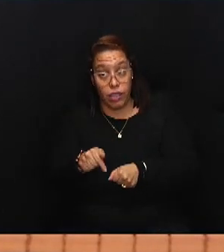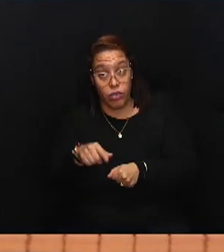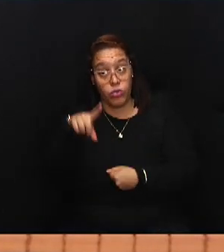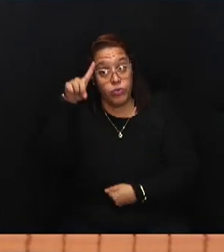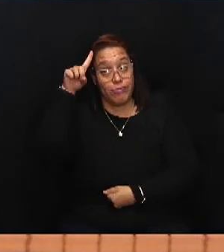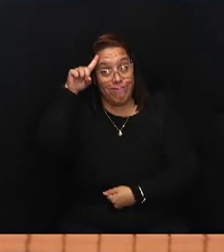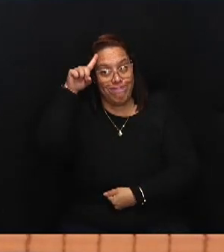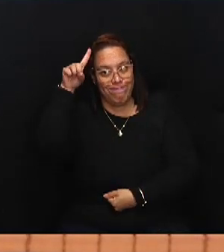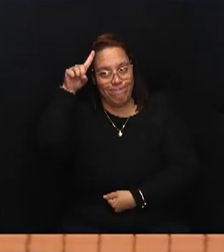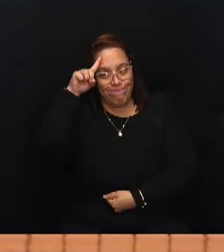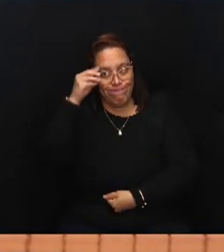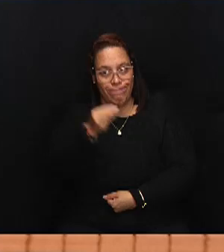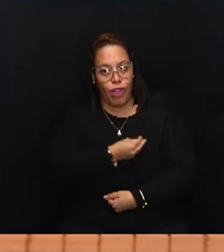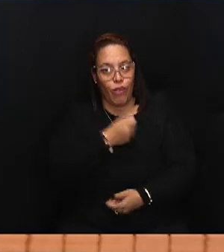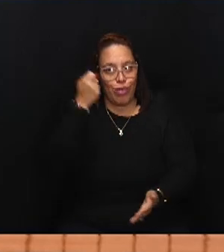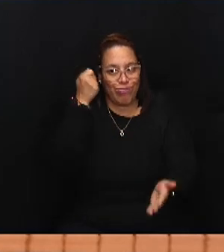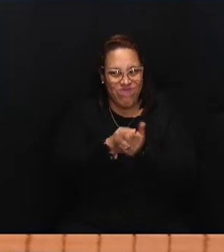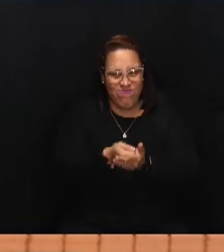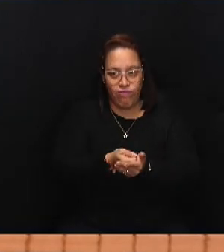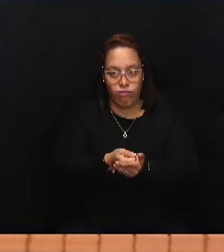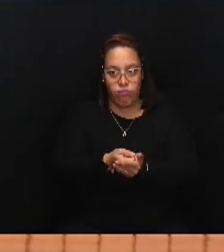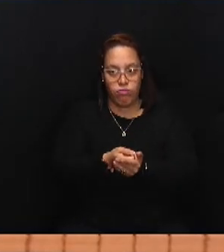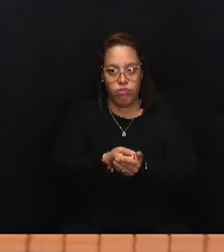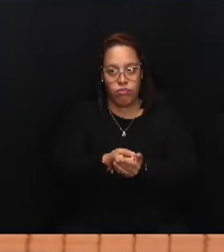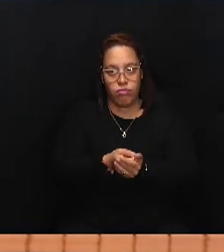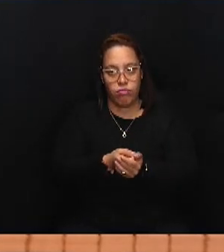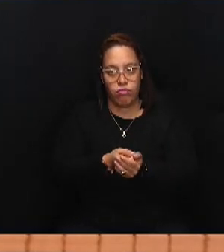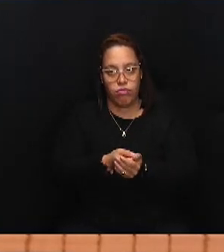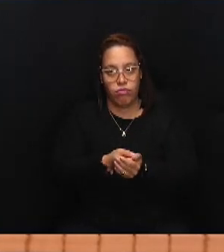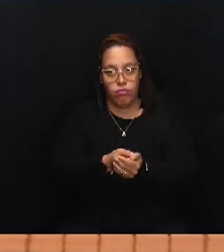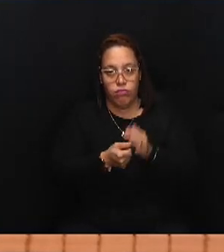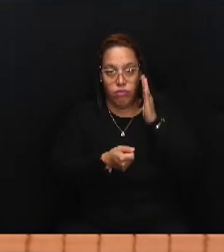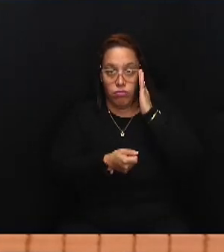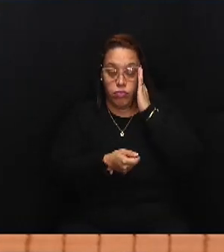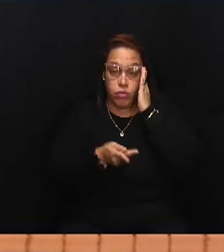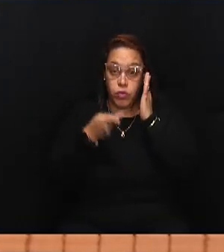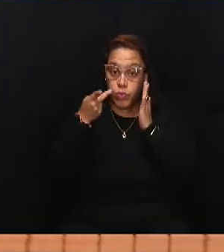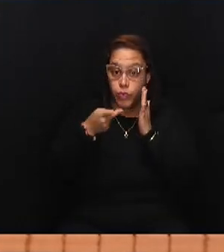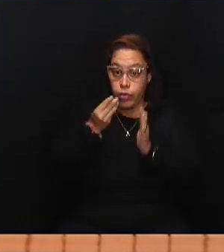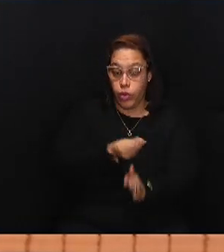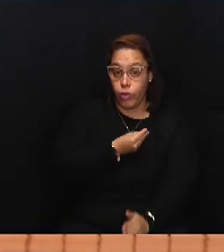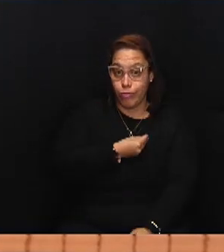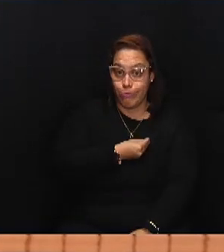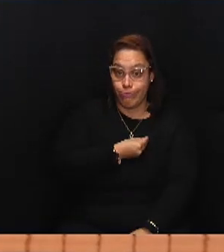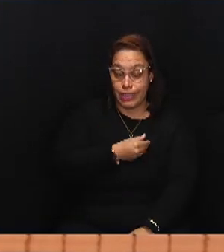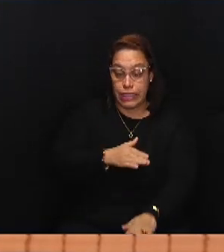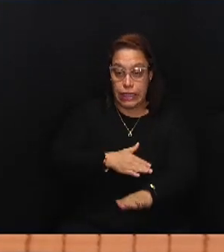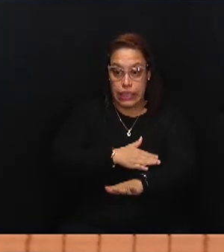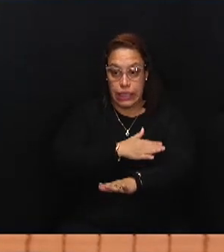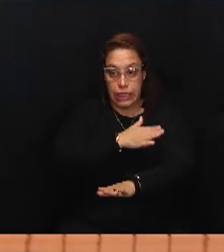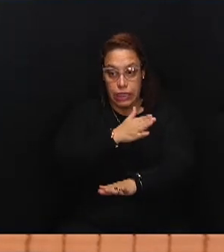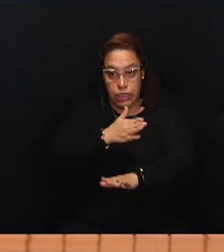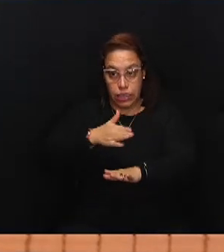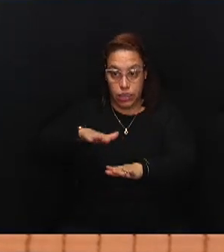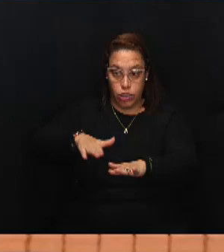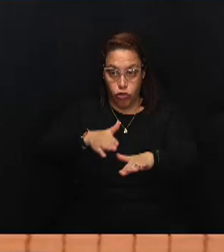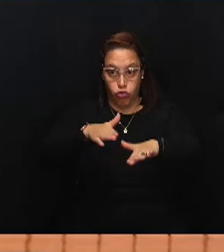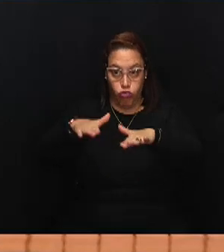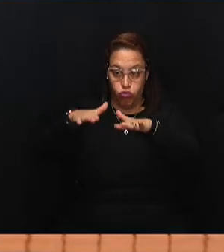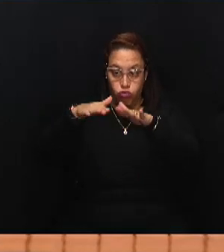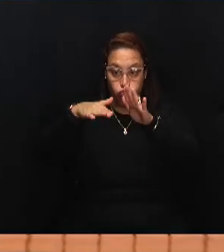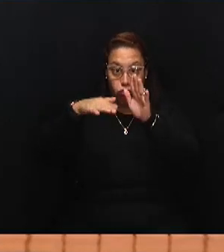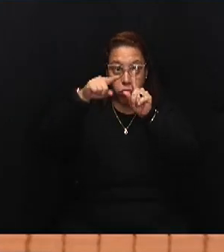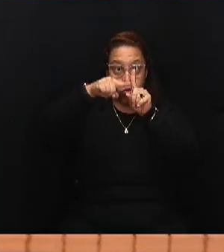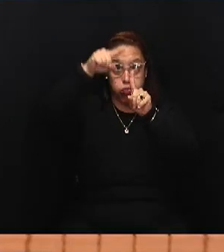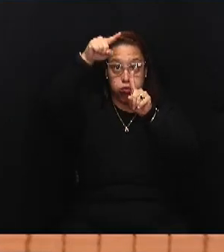dia a vida vai te cobrar. Então, eu acho que tudo, eu falo assim, que a vida nossa é uma roda gigante. Hoje você pode estar aqui embaixo,